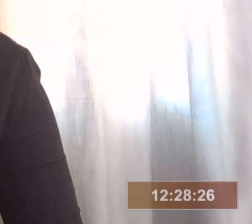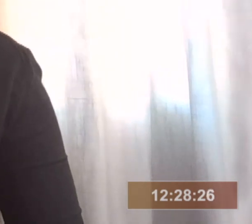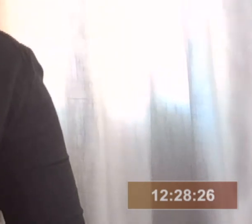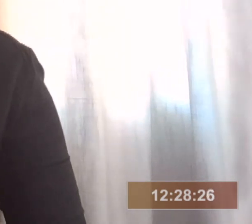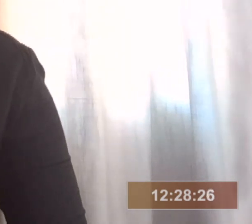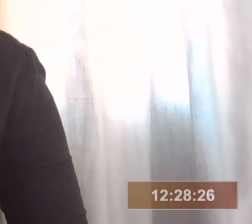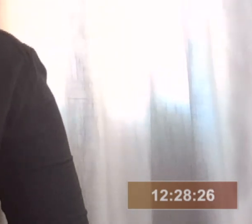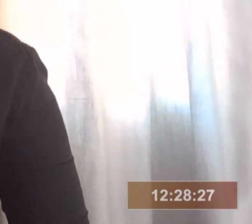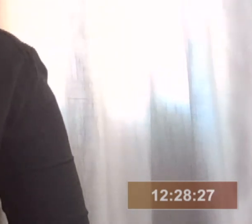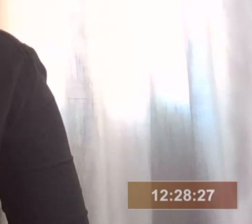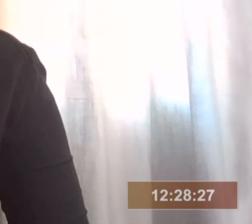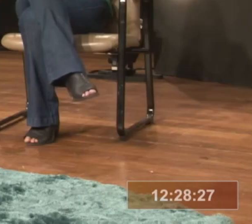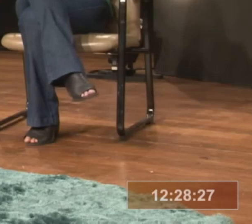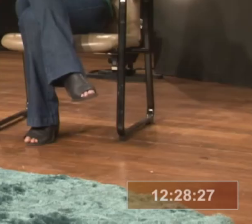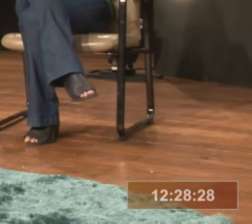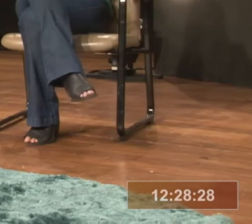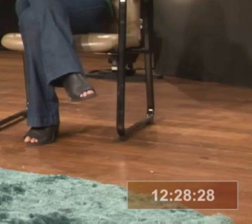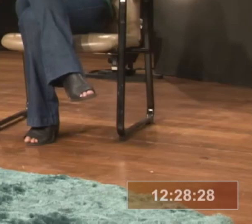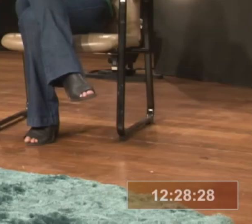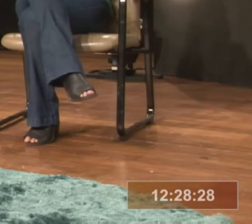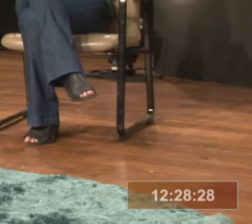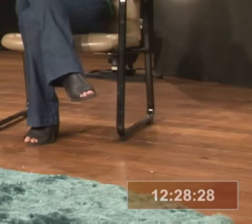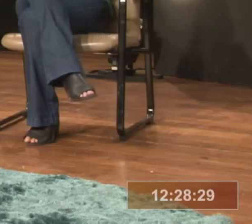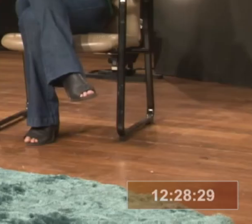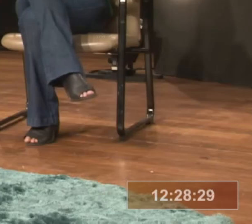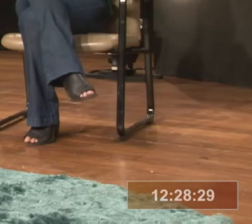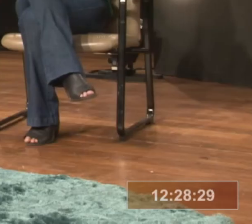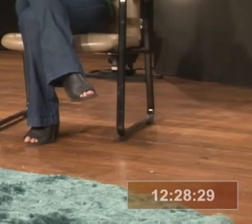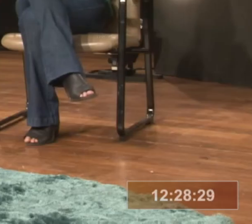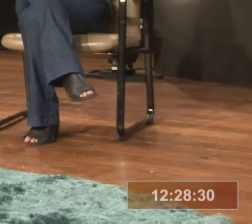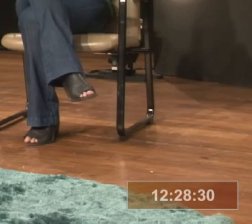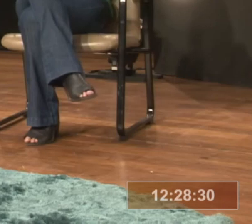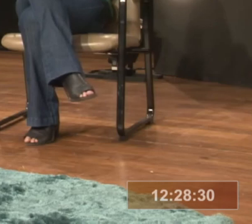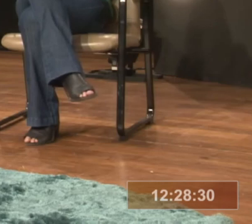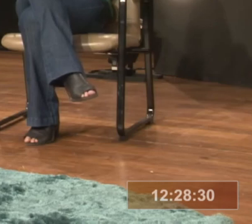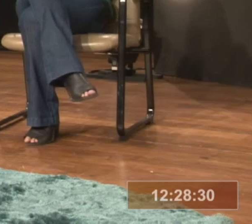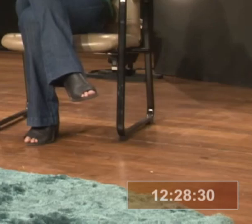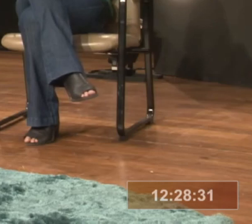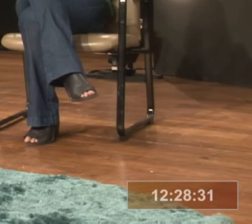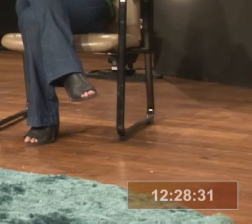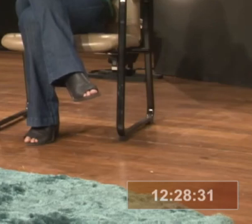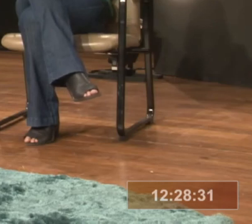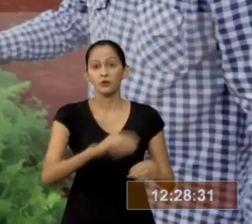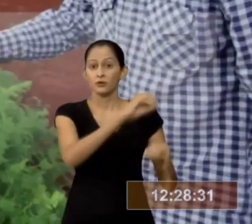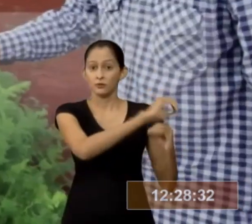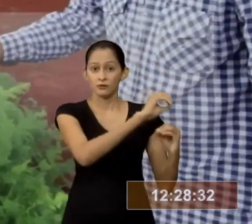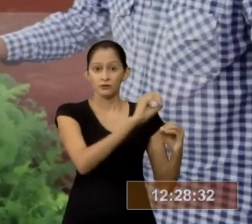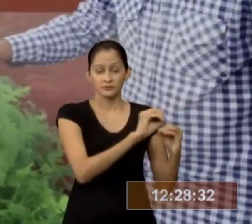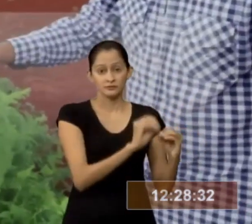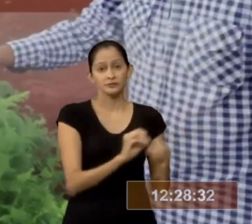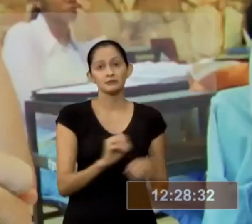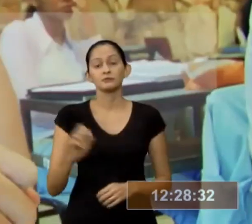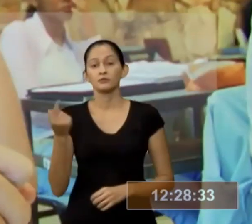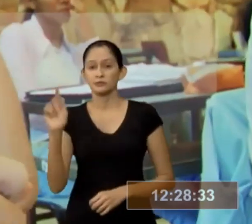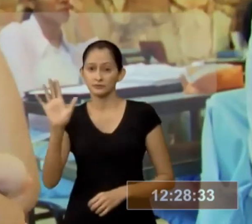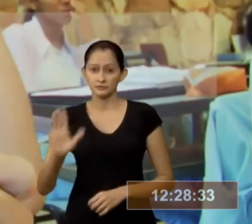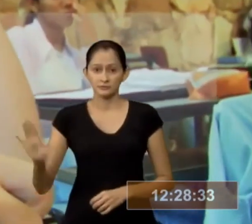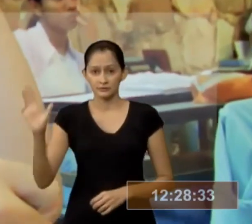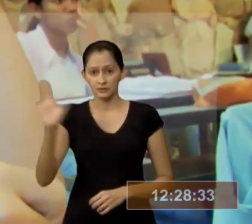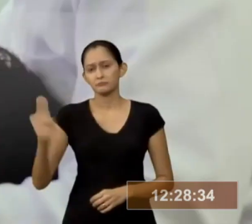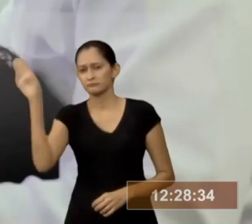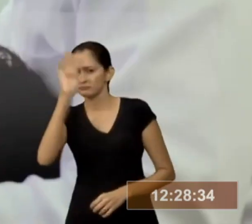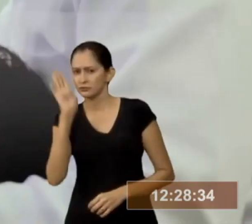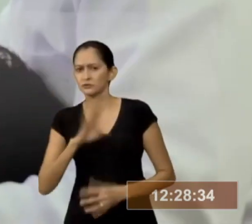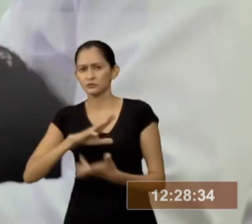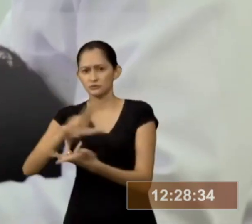uma vaga dentro da universidade. Essa é a segunda etapa do Espaço das Profissões 2020. Essa fase apresenta